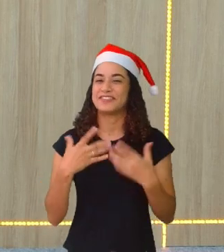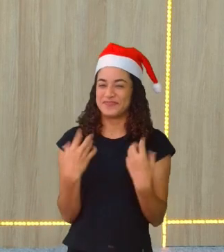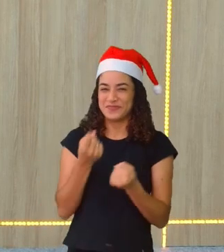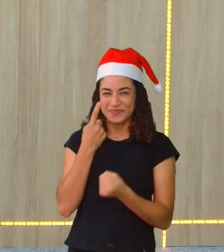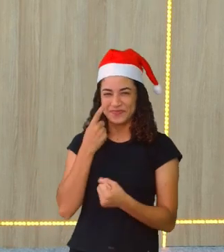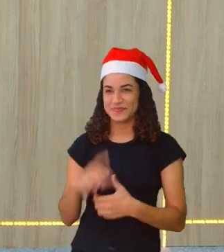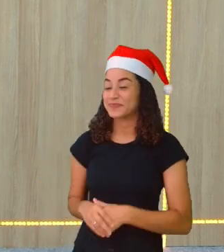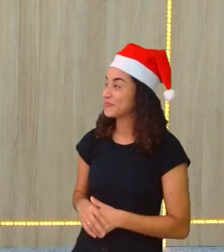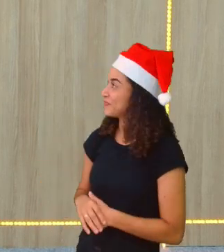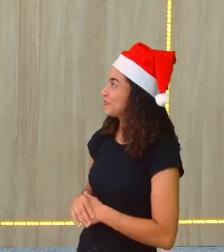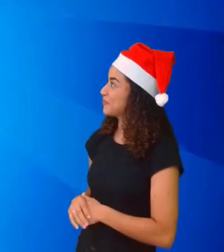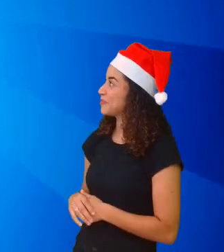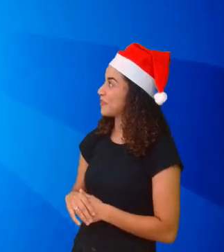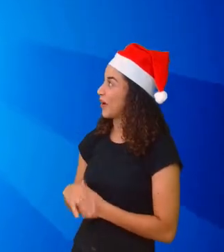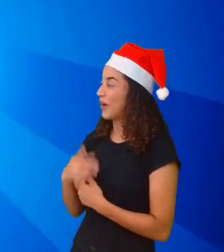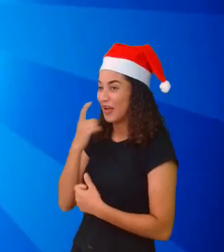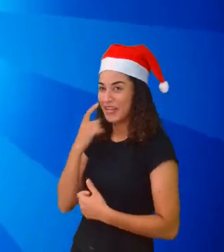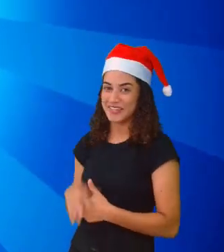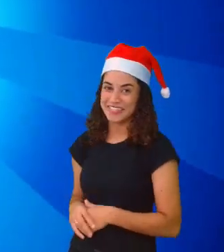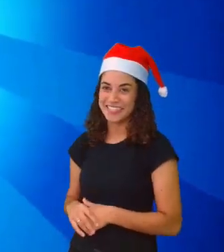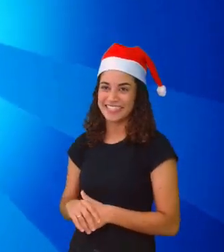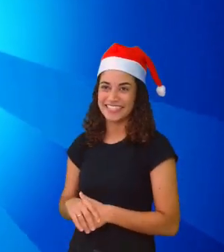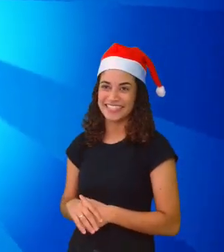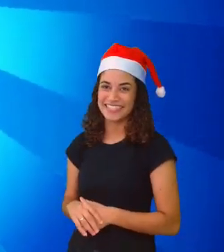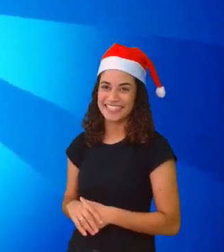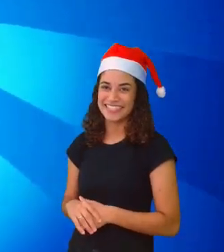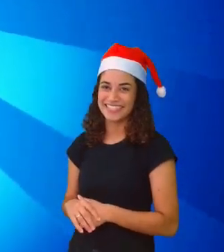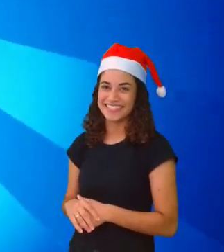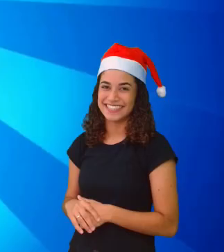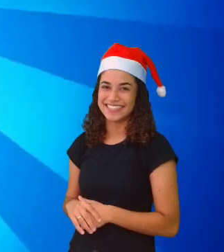Vamos lá? Olha ele aí, ó. Olha.